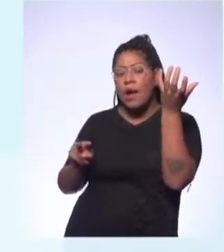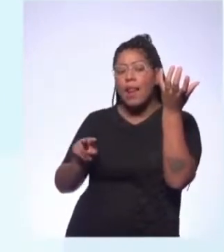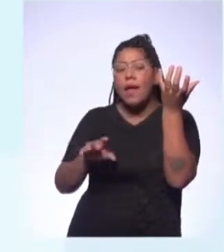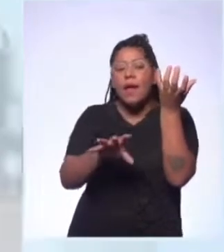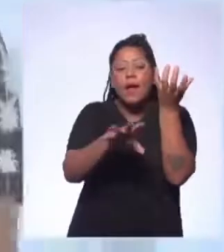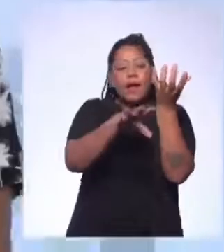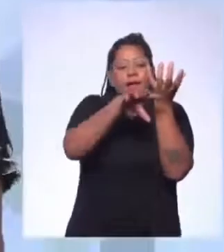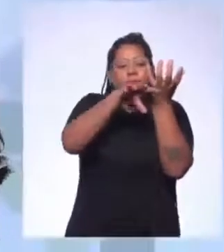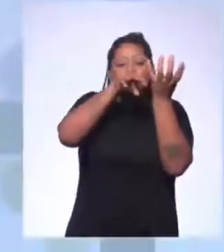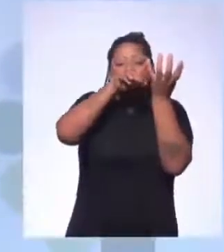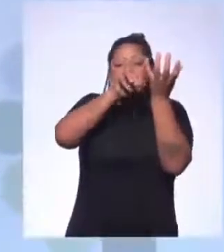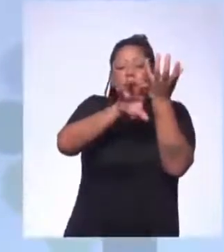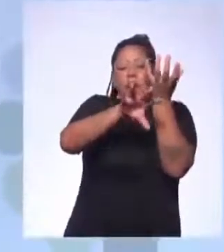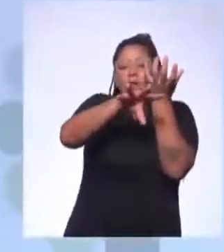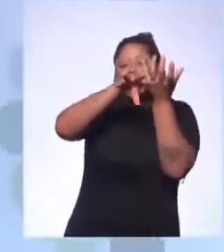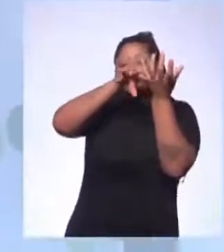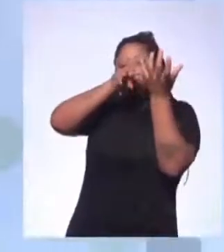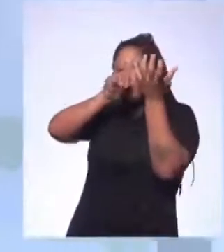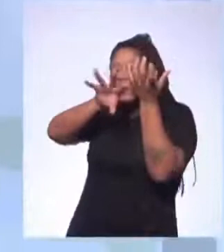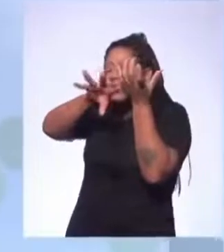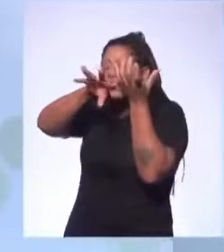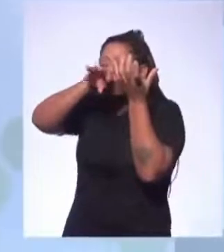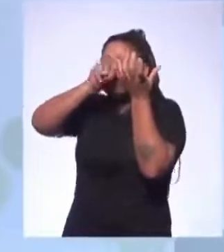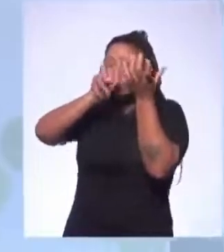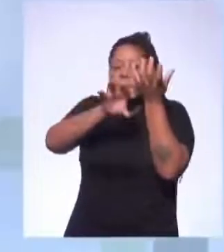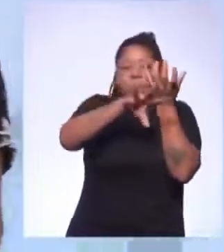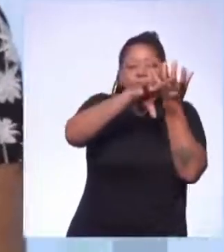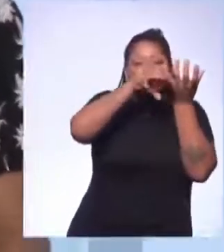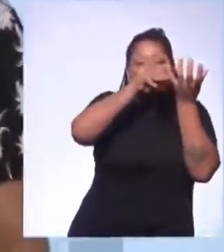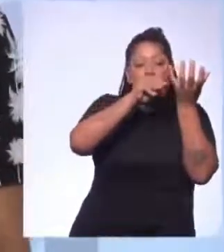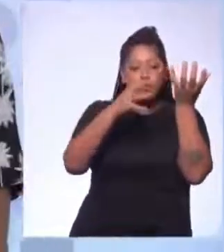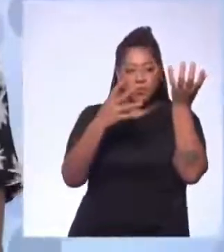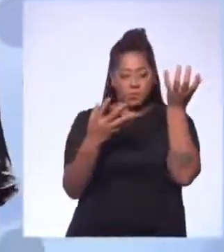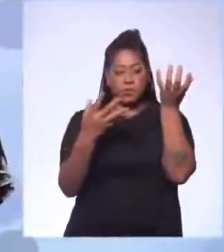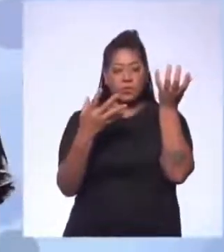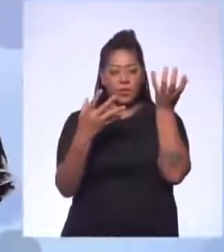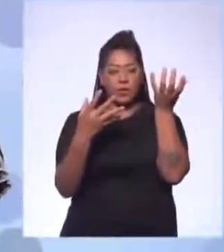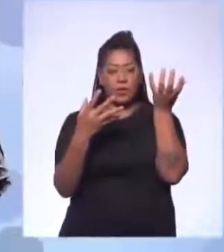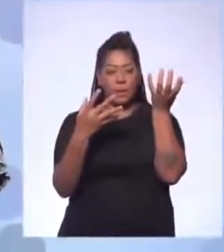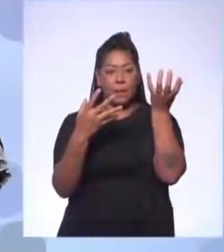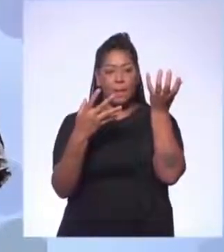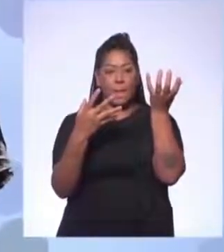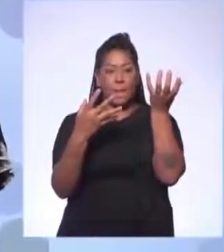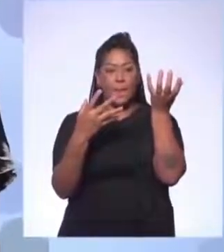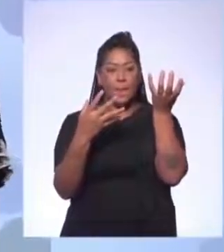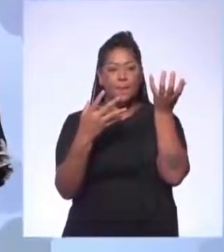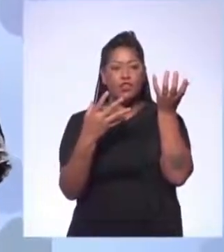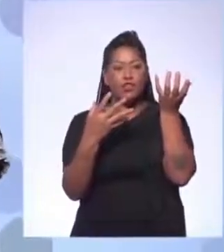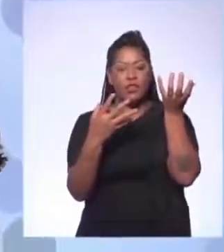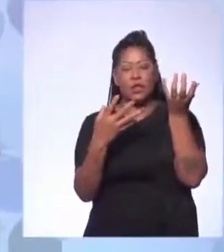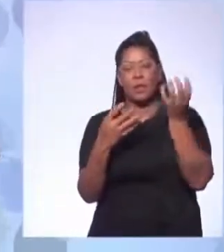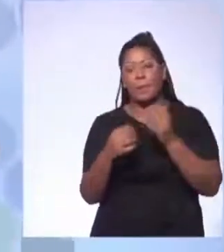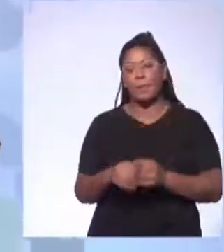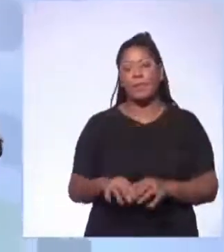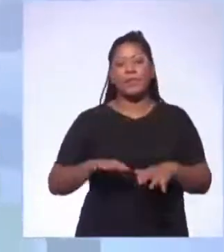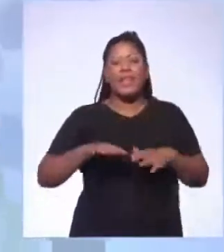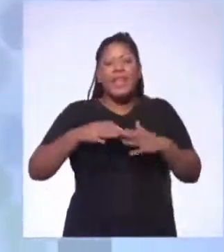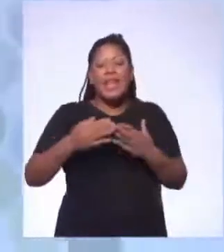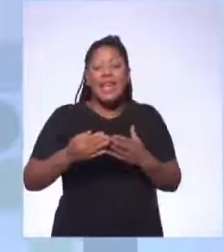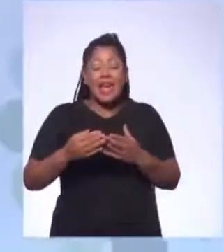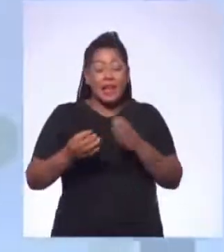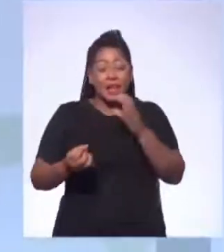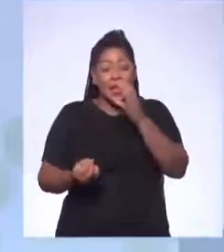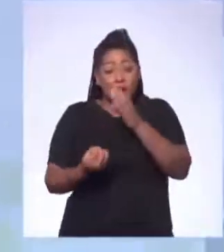elas vão consumir a glicose, que é o seu principal alimento, que elas produziram durante o dia.